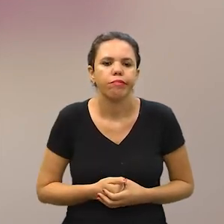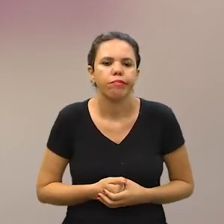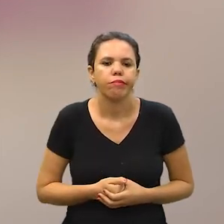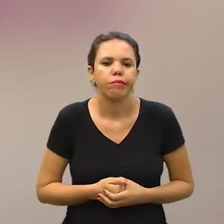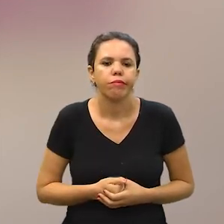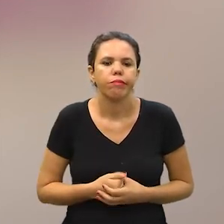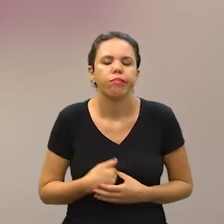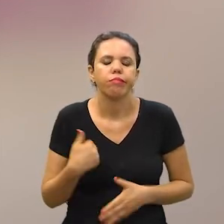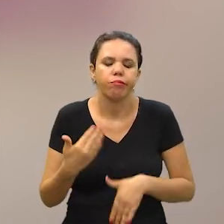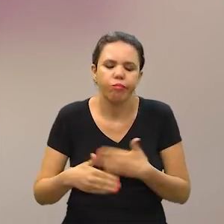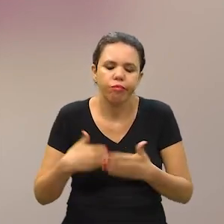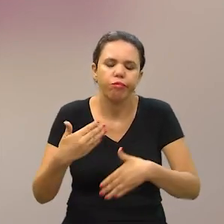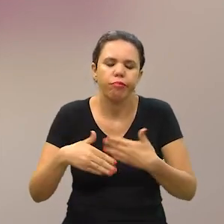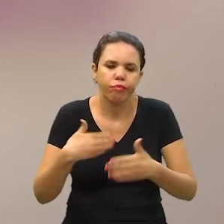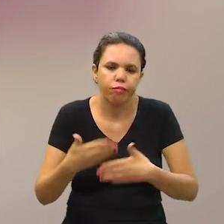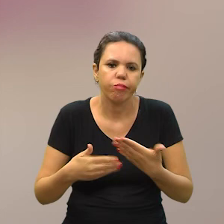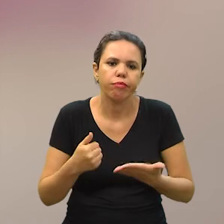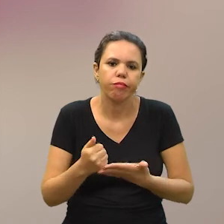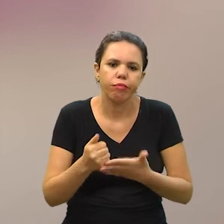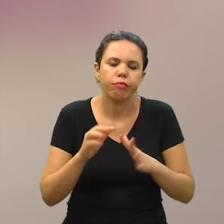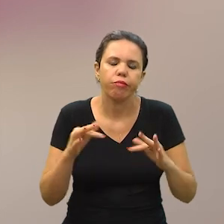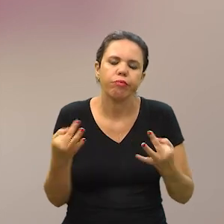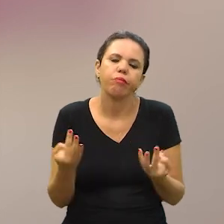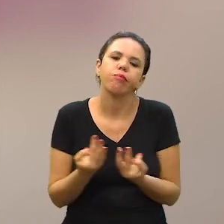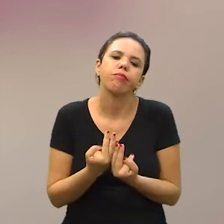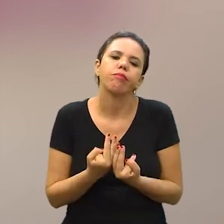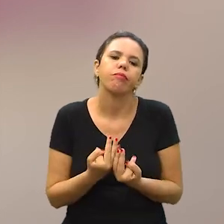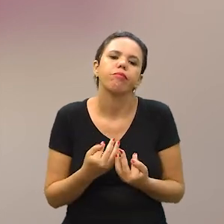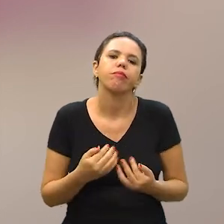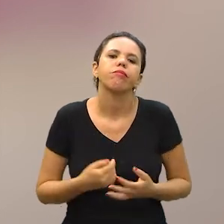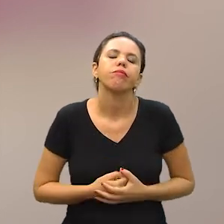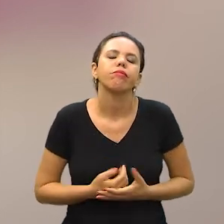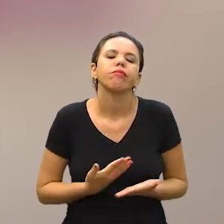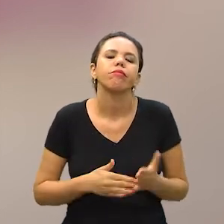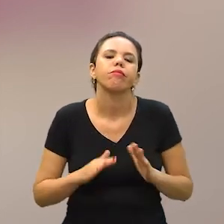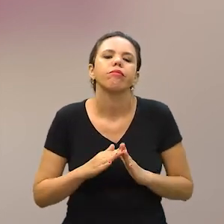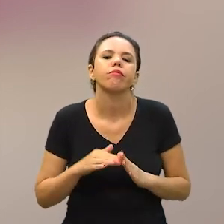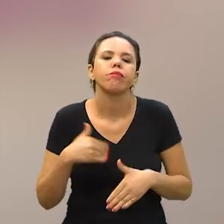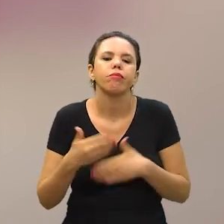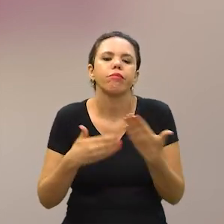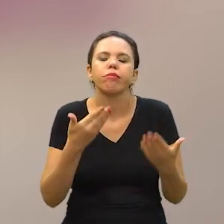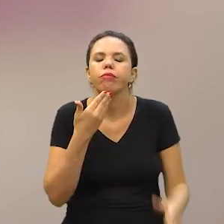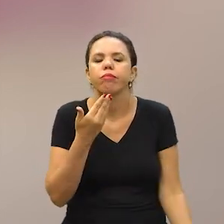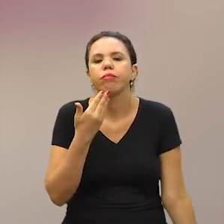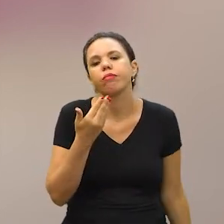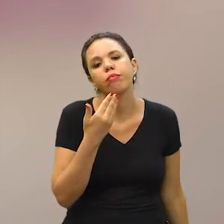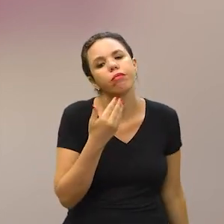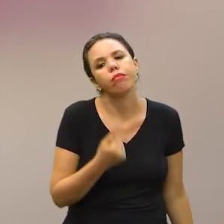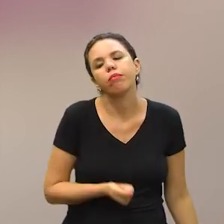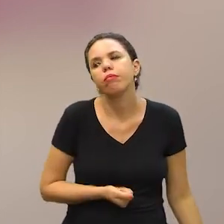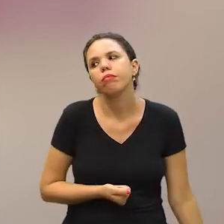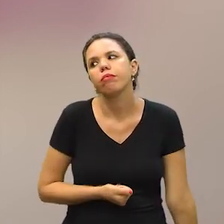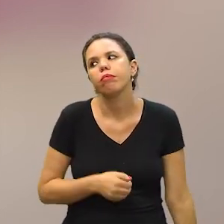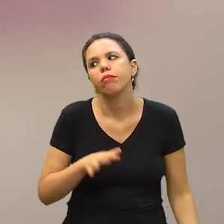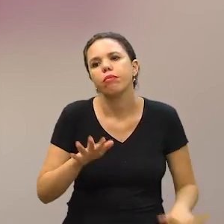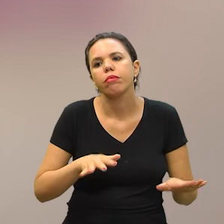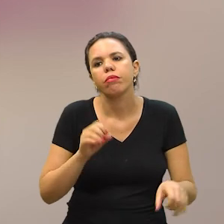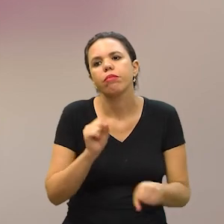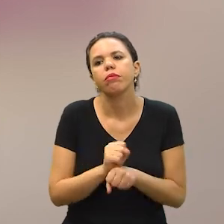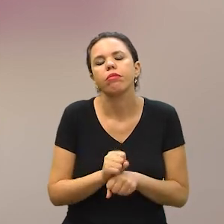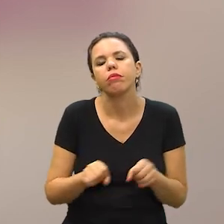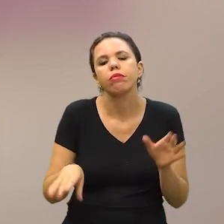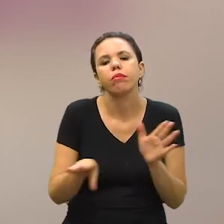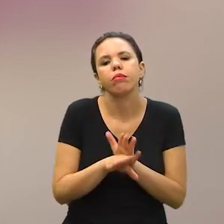nós vamos caminhando, mais auxílio dos pais, mais auxílio da escola, tudo flui mais fácil, né? Muitas vezes a gente